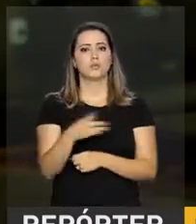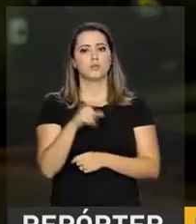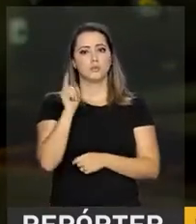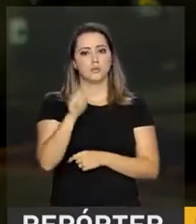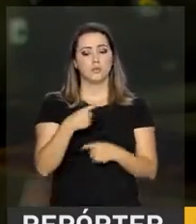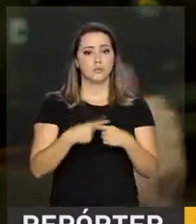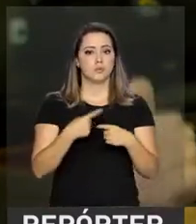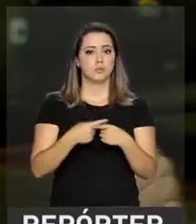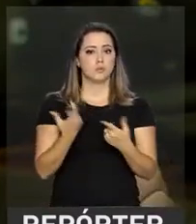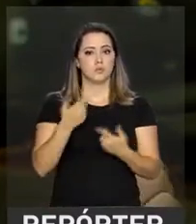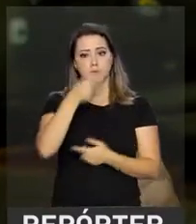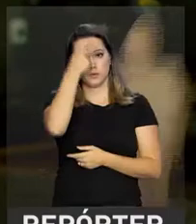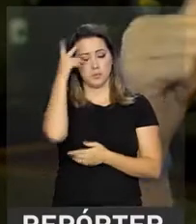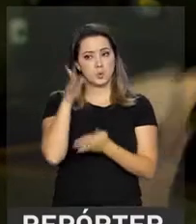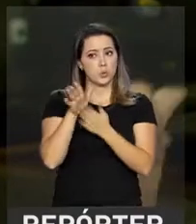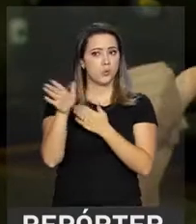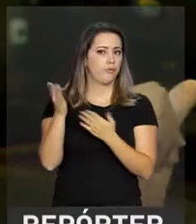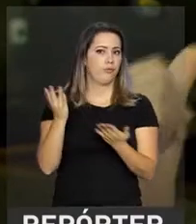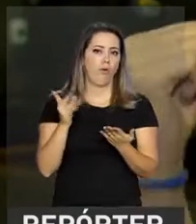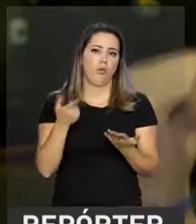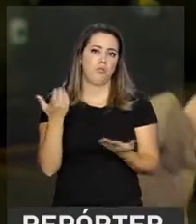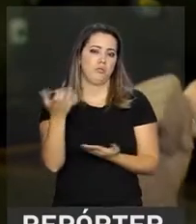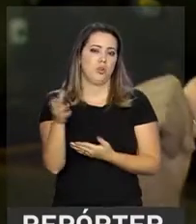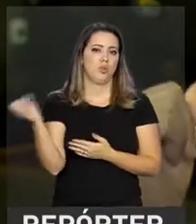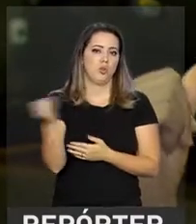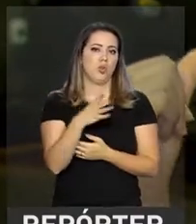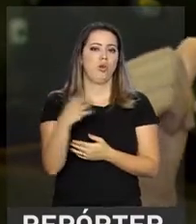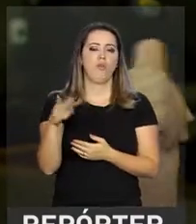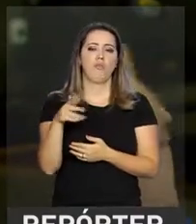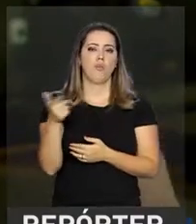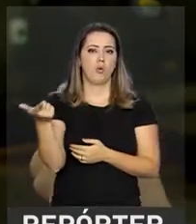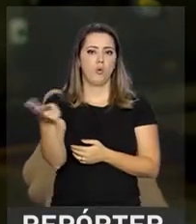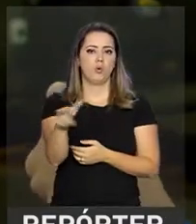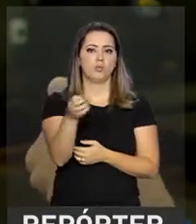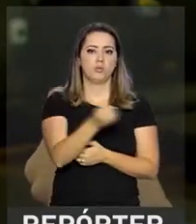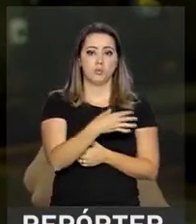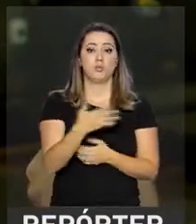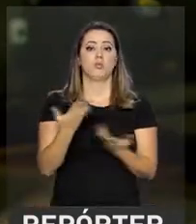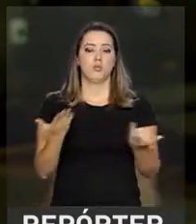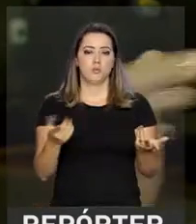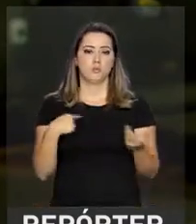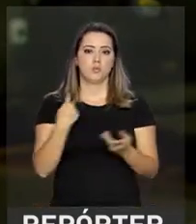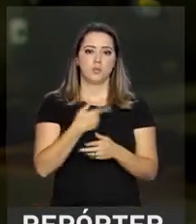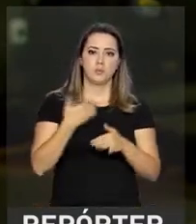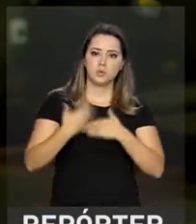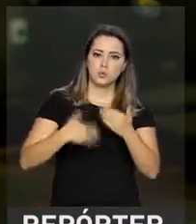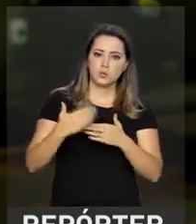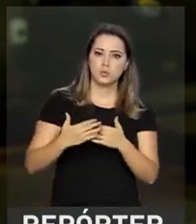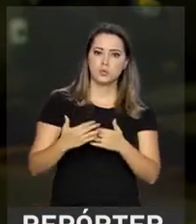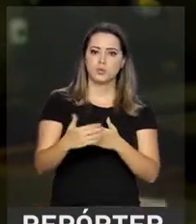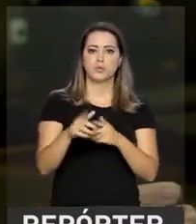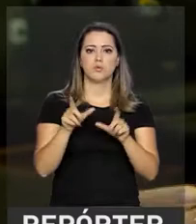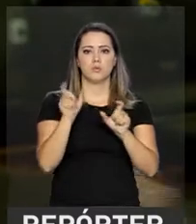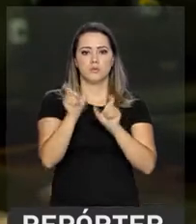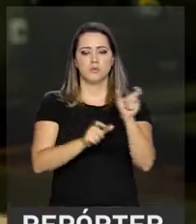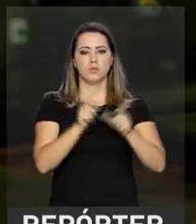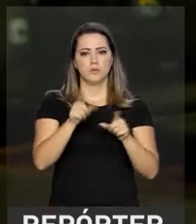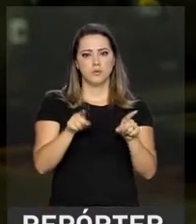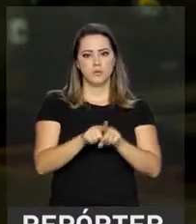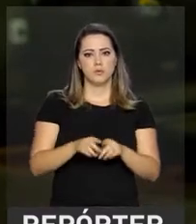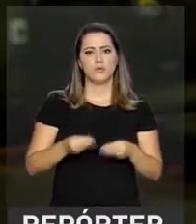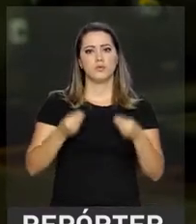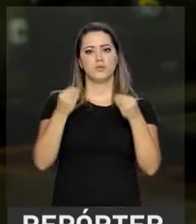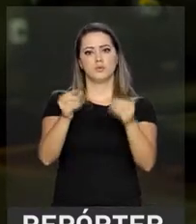novos, porque senão o cliente sai e vai para outra que já está mais novinha, que abriu agora, né? Então, para a gente manter o cliente e também